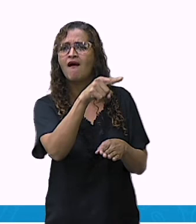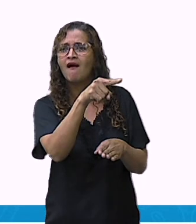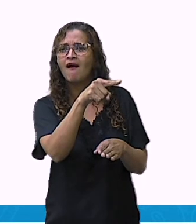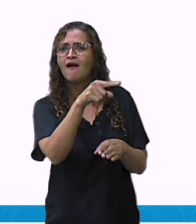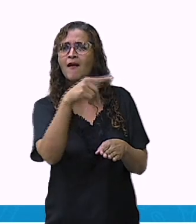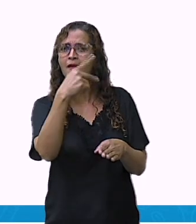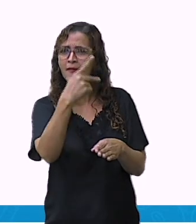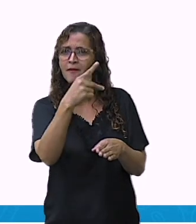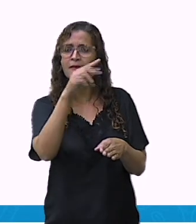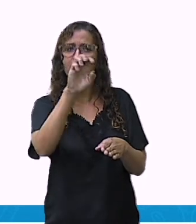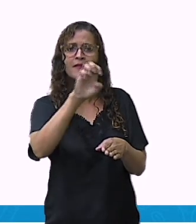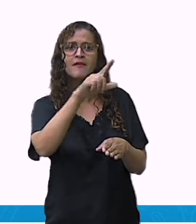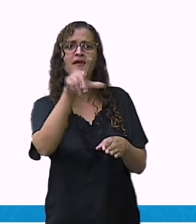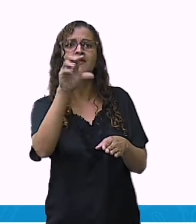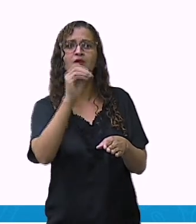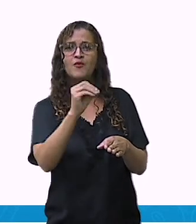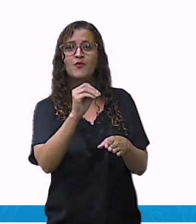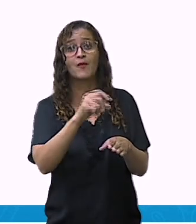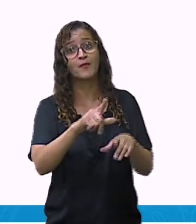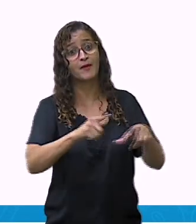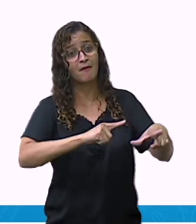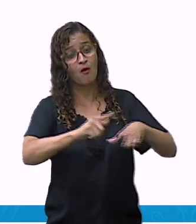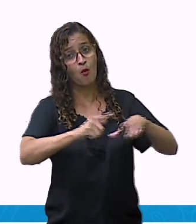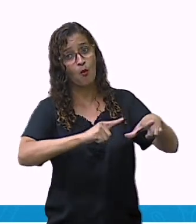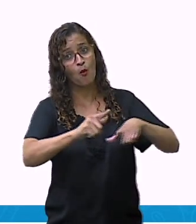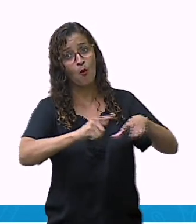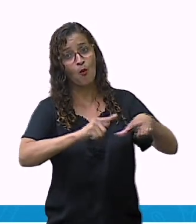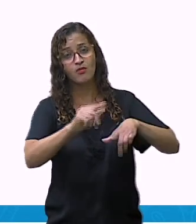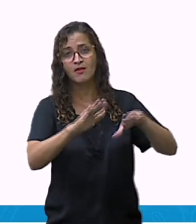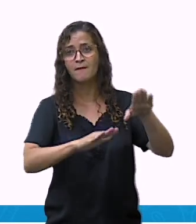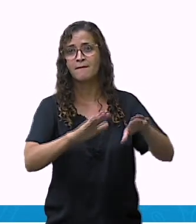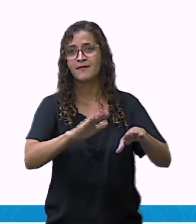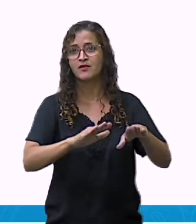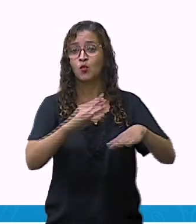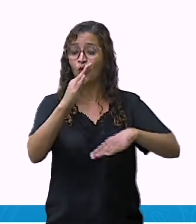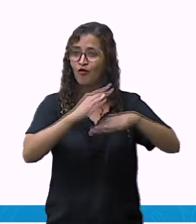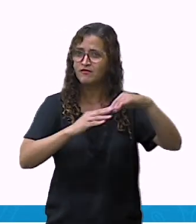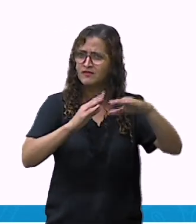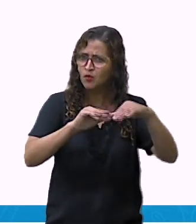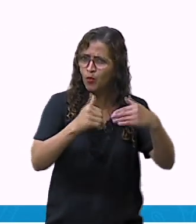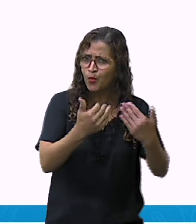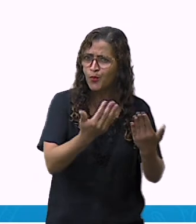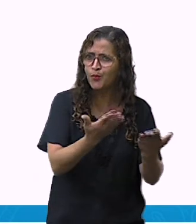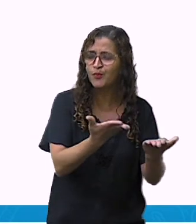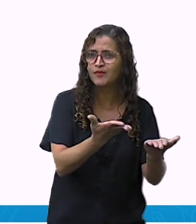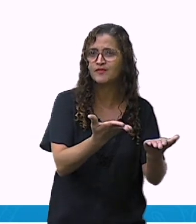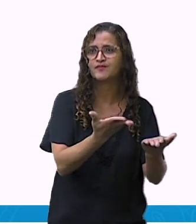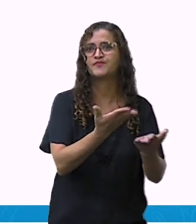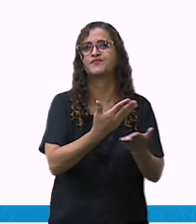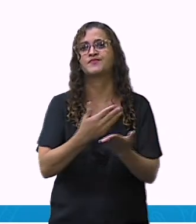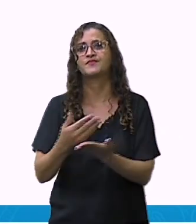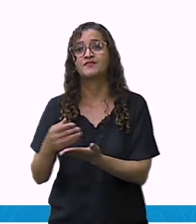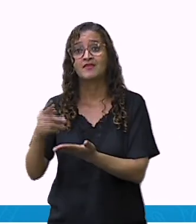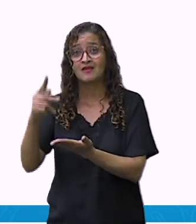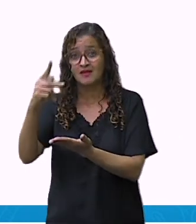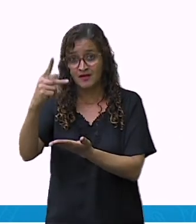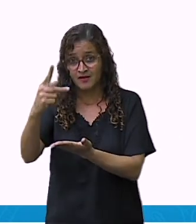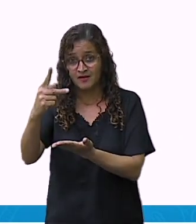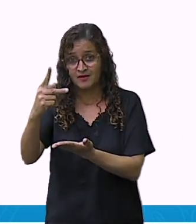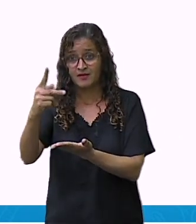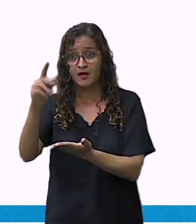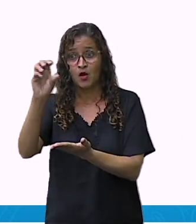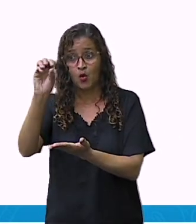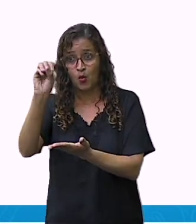construção de casas. E nós temos aí o feminino, que eu acabei de ler, que é peona e